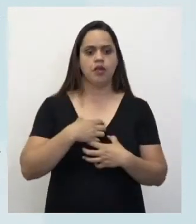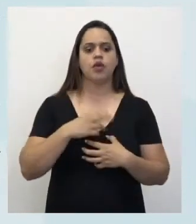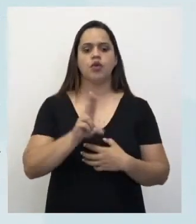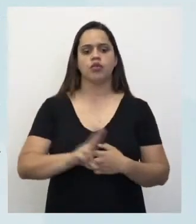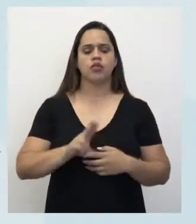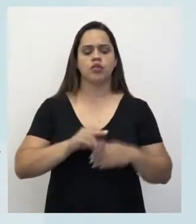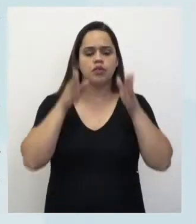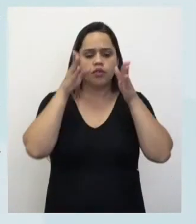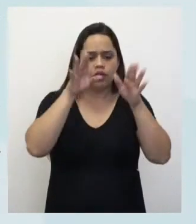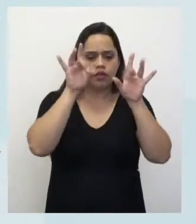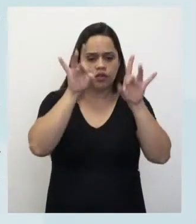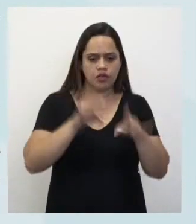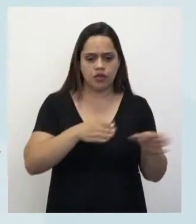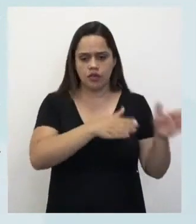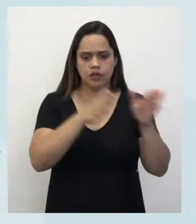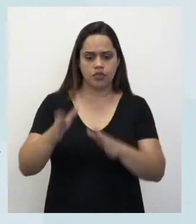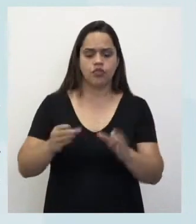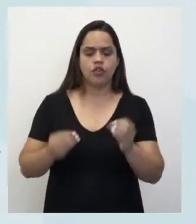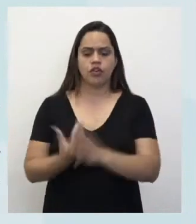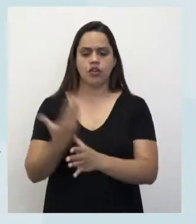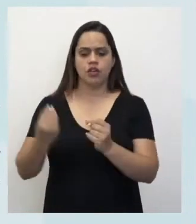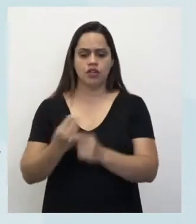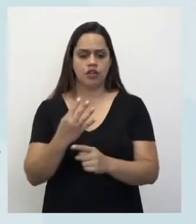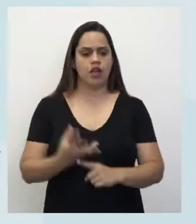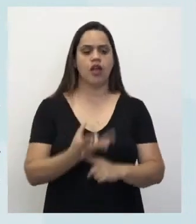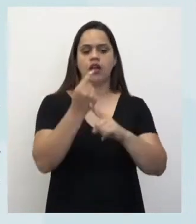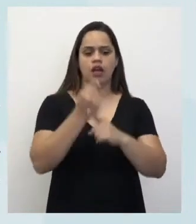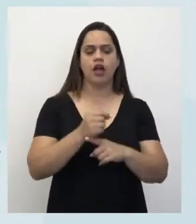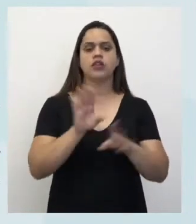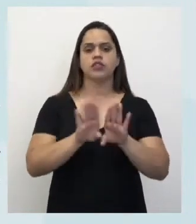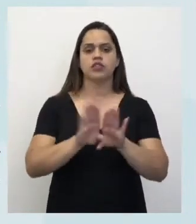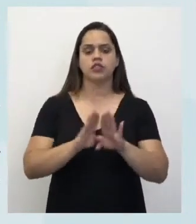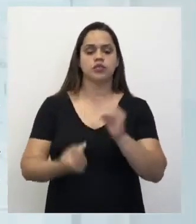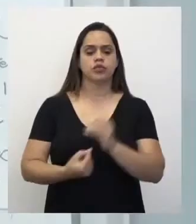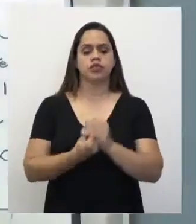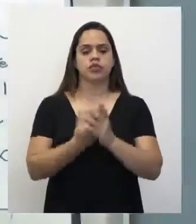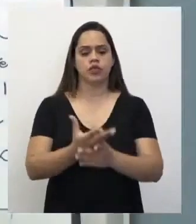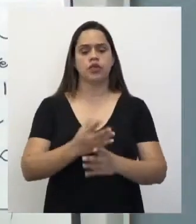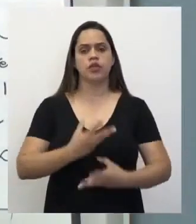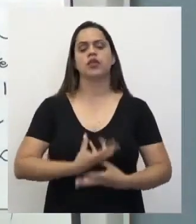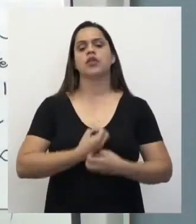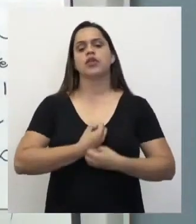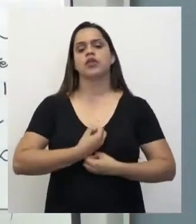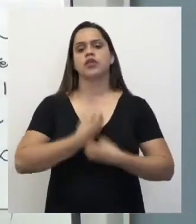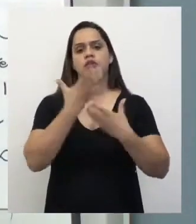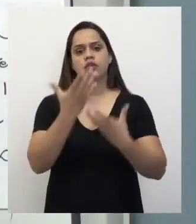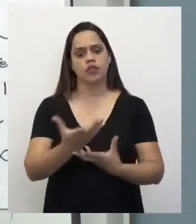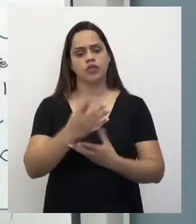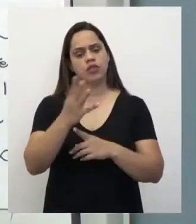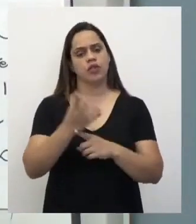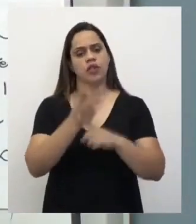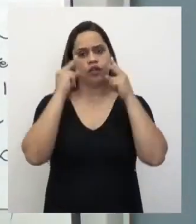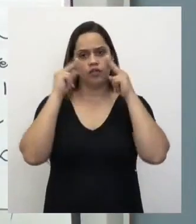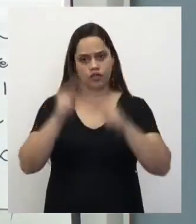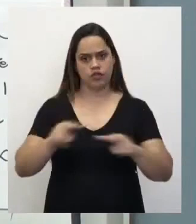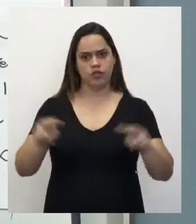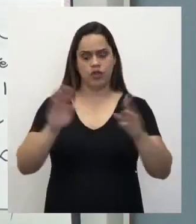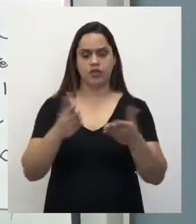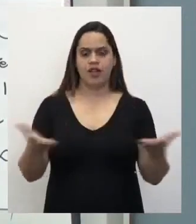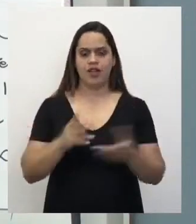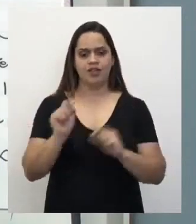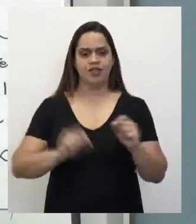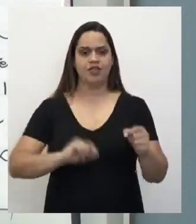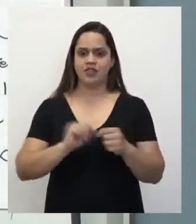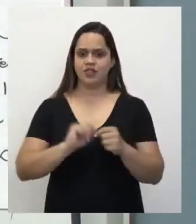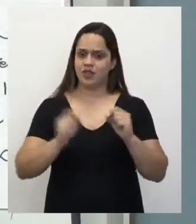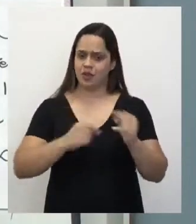da especificidade dos processos de criação em arte, gerando sua expressão em artes visuais. Agora, vamos fazer